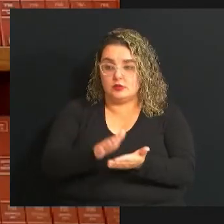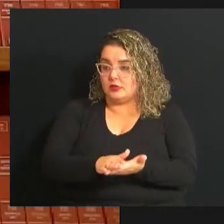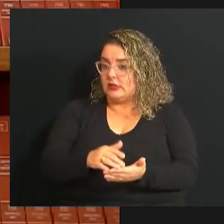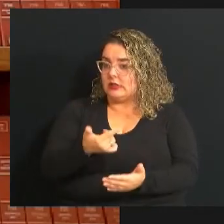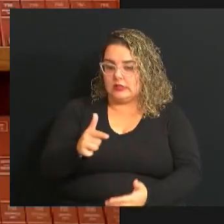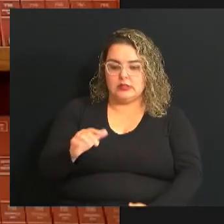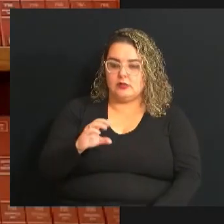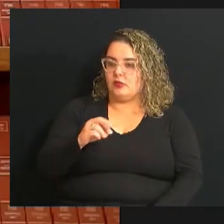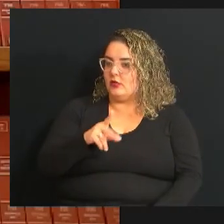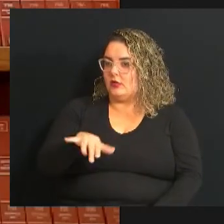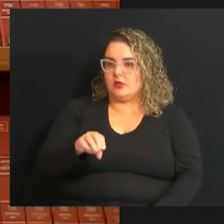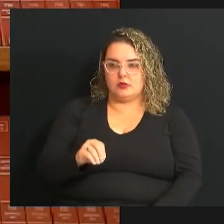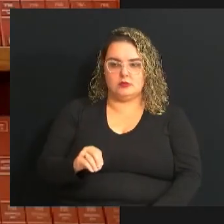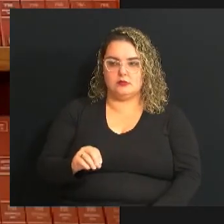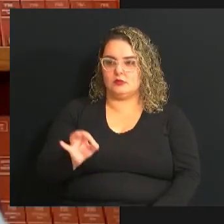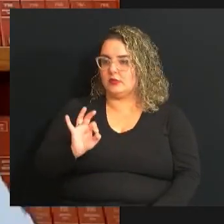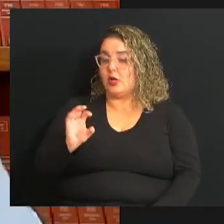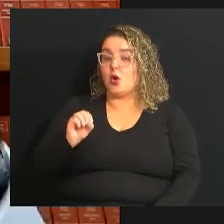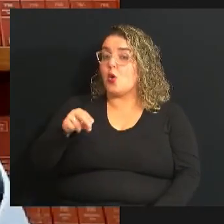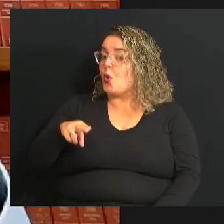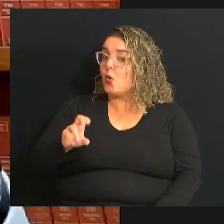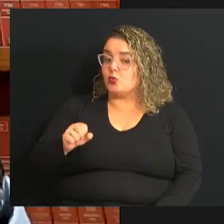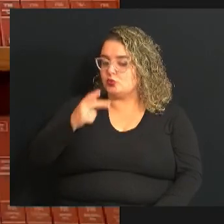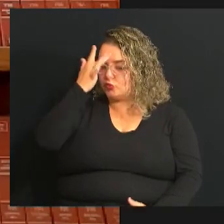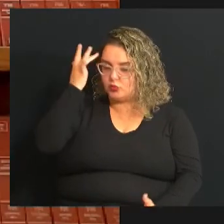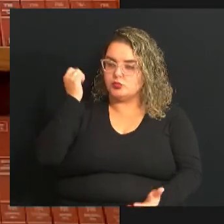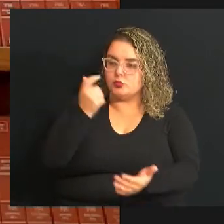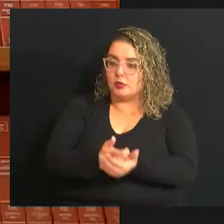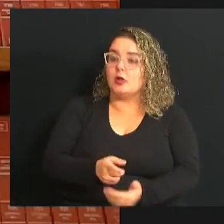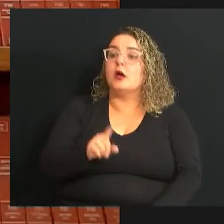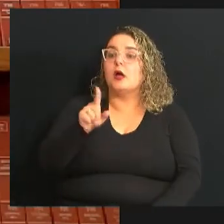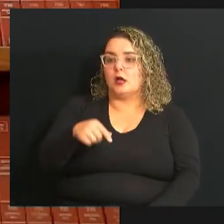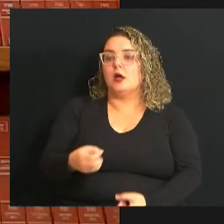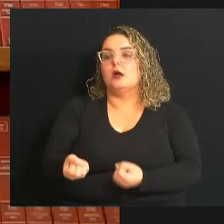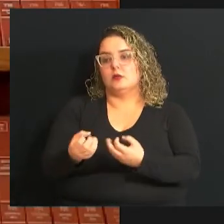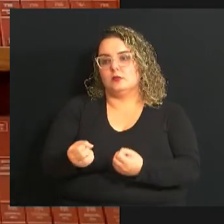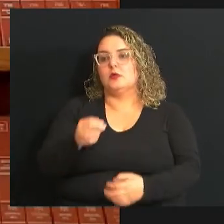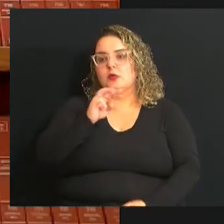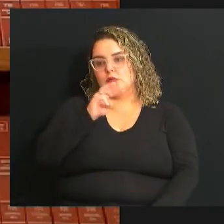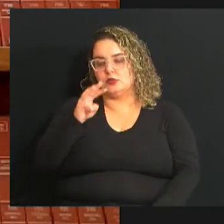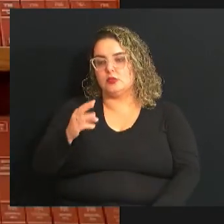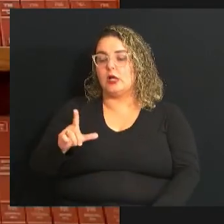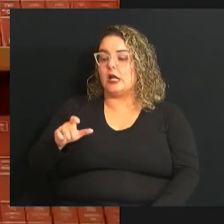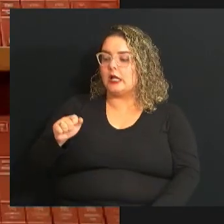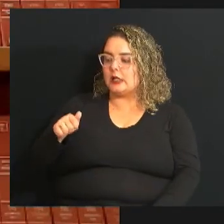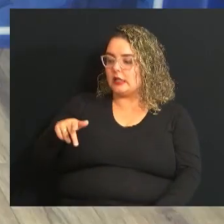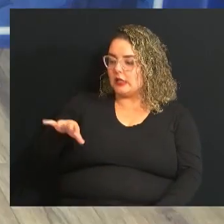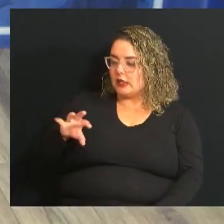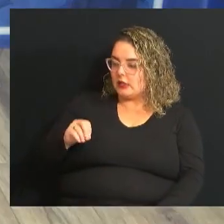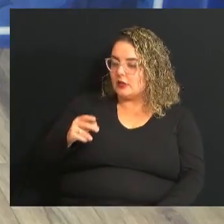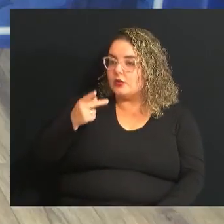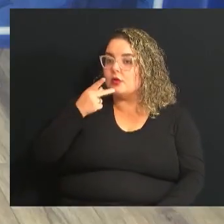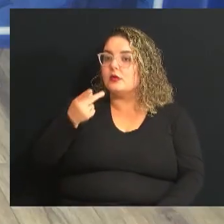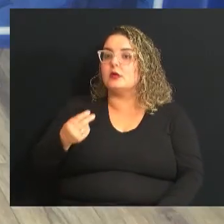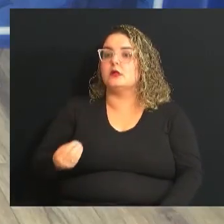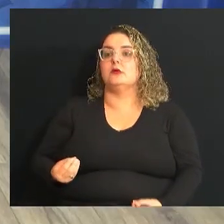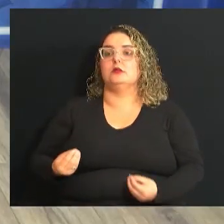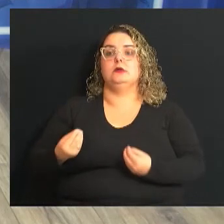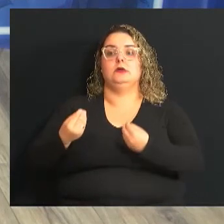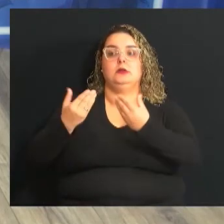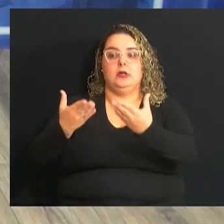Gatti de urgência e emergência e hospitalar passará a prestar assistência exclusivamente a